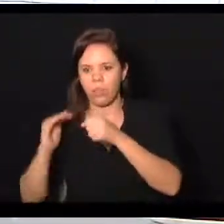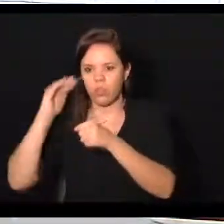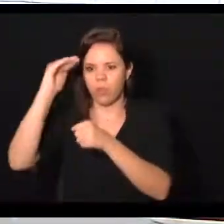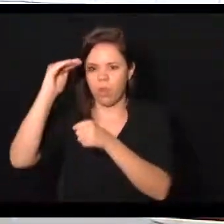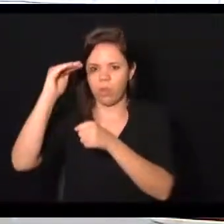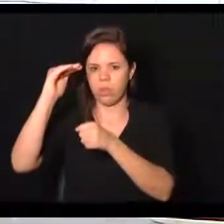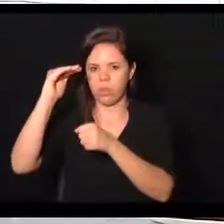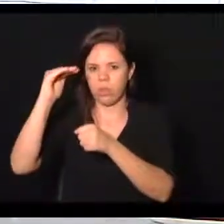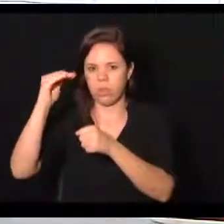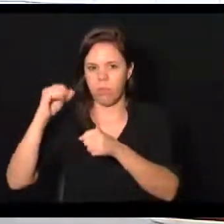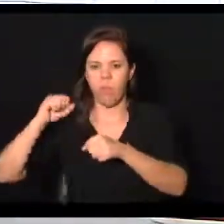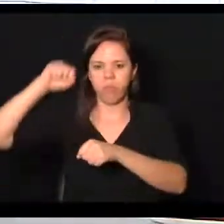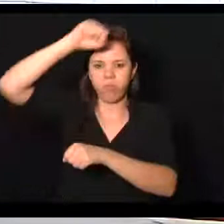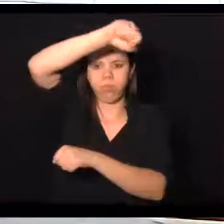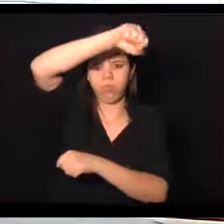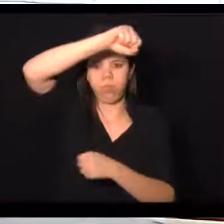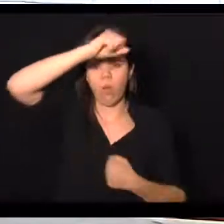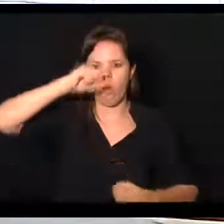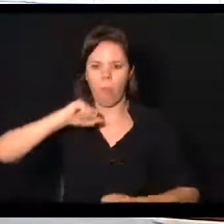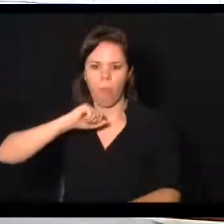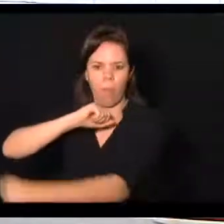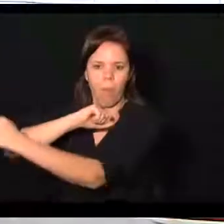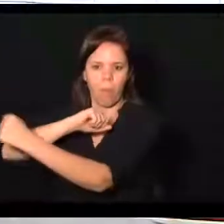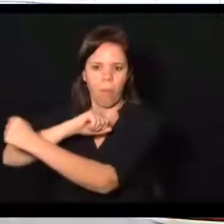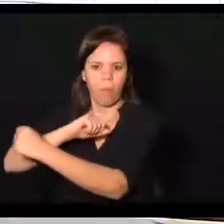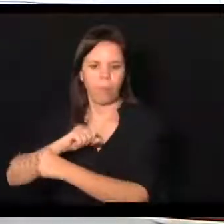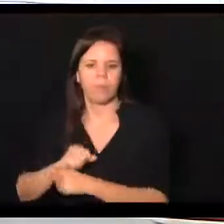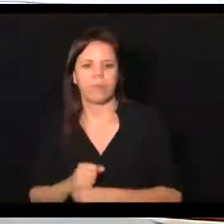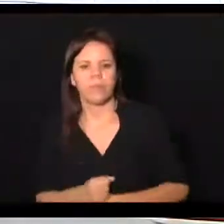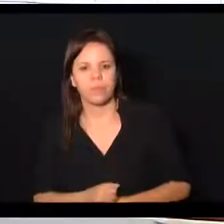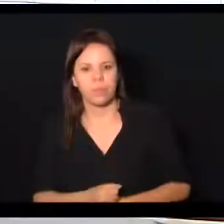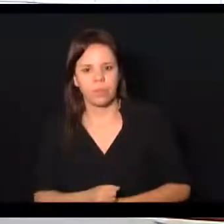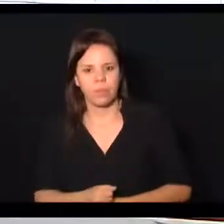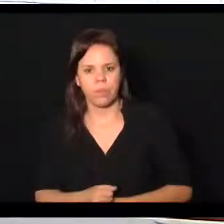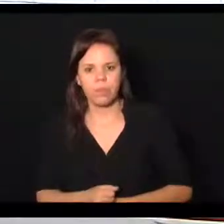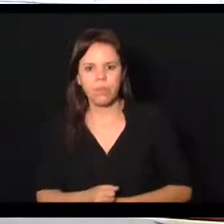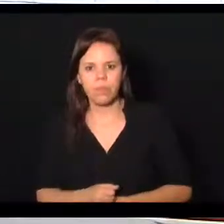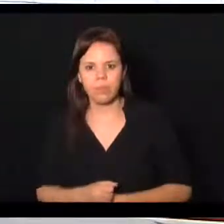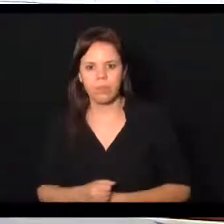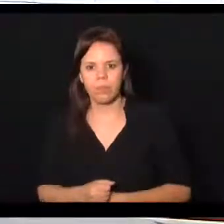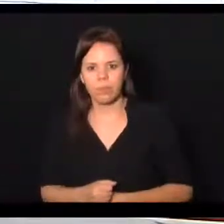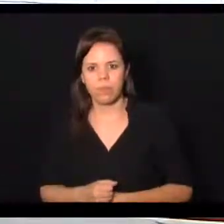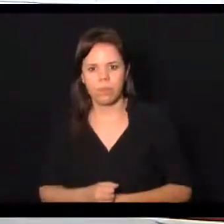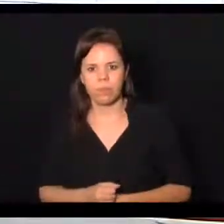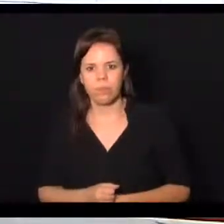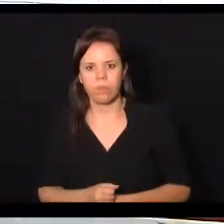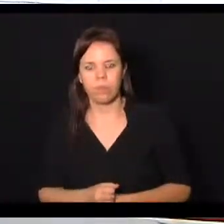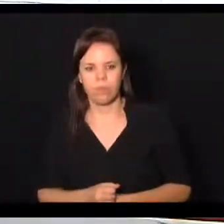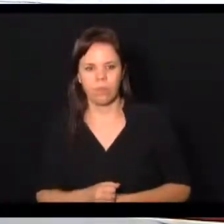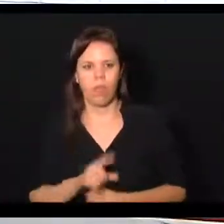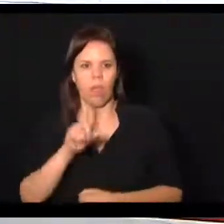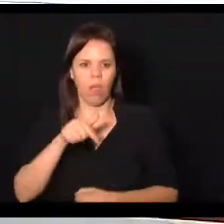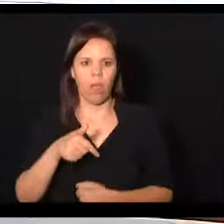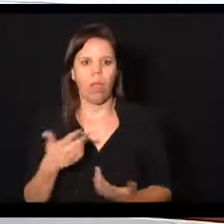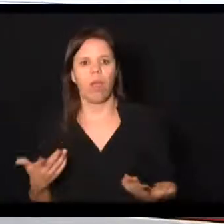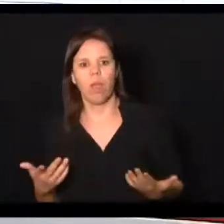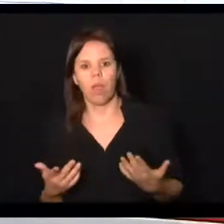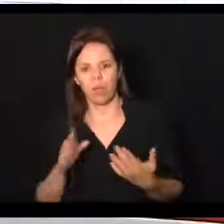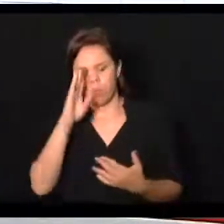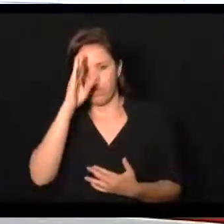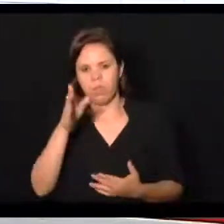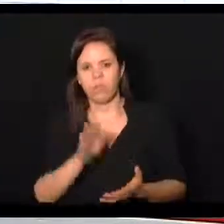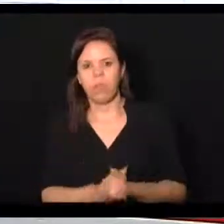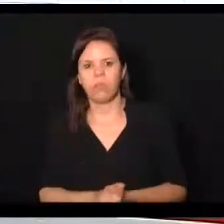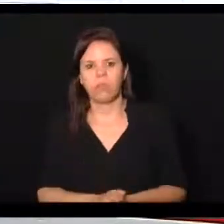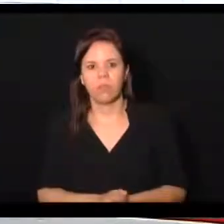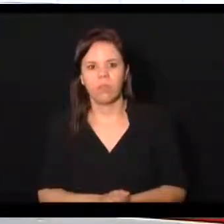que eu fiz na mão errada. Palma da mão voltada para você sempre aqui. Tá. Esses são os golpes principais. Esses são os